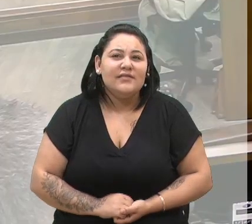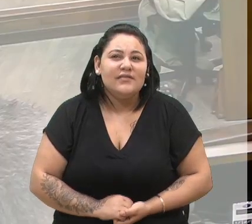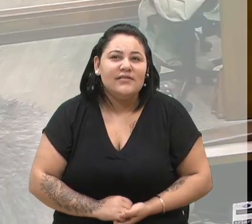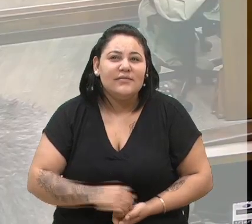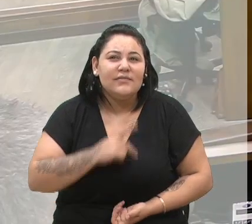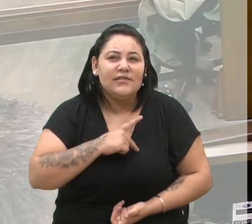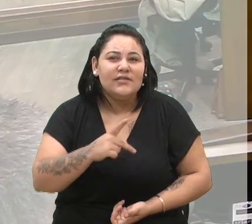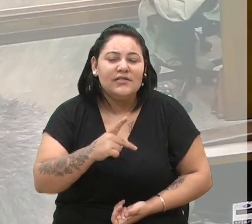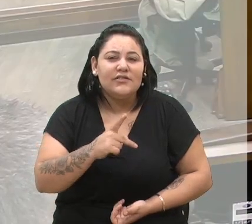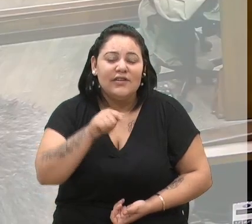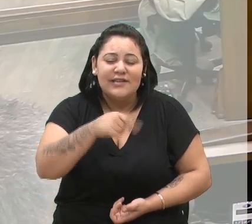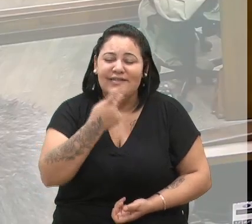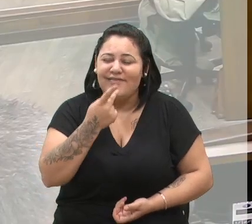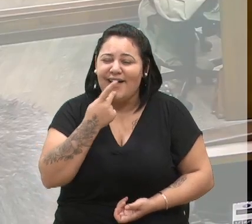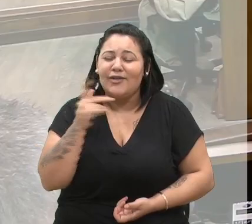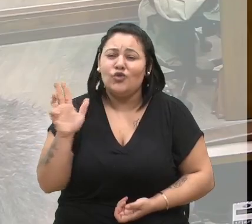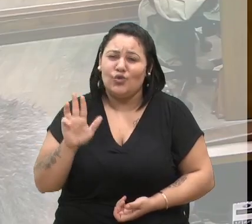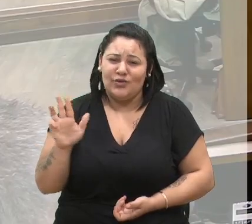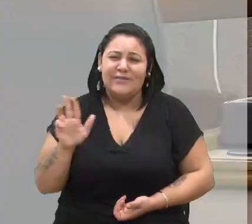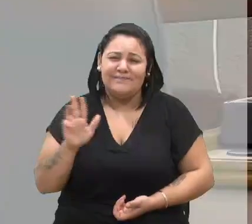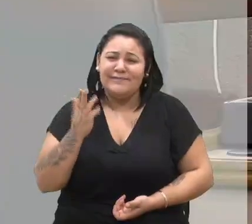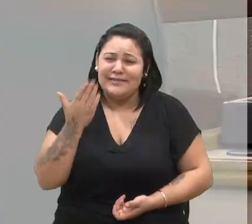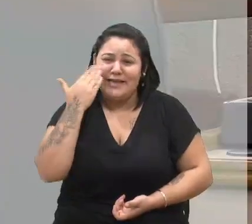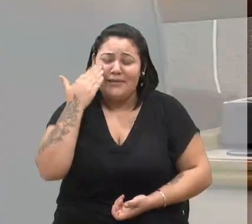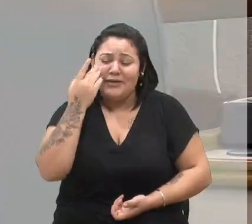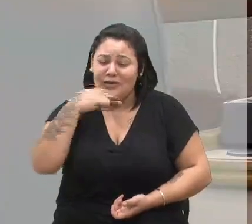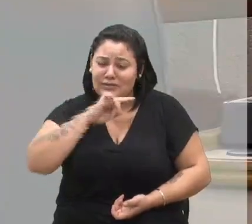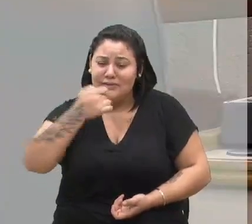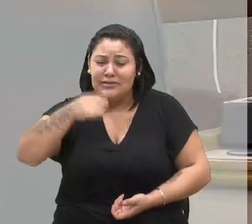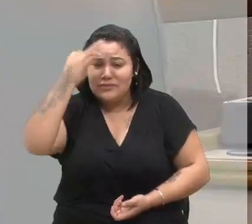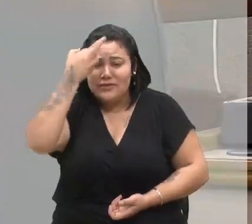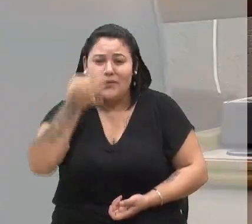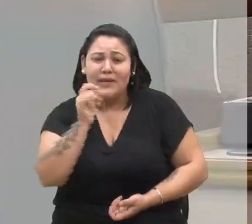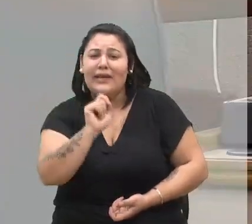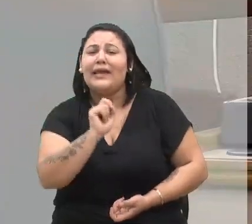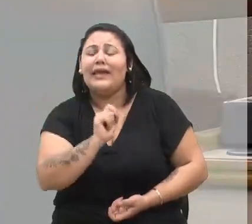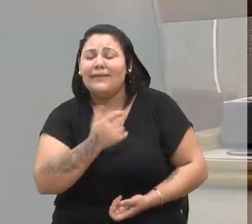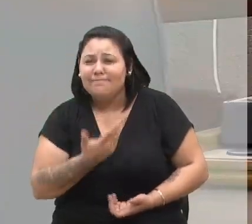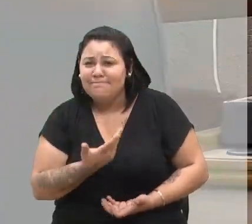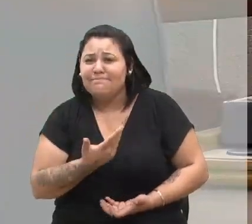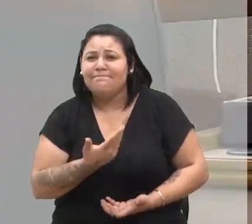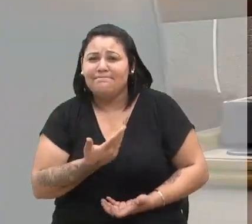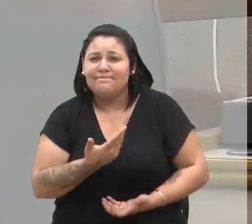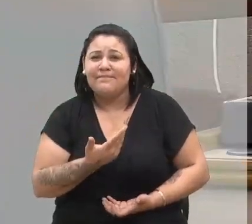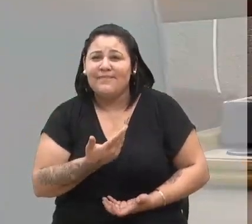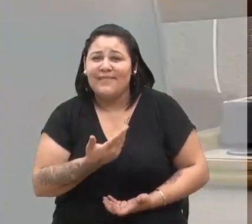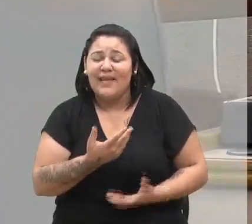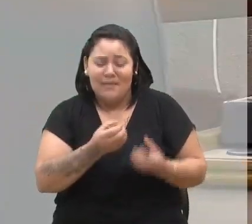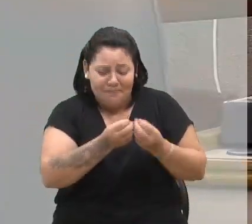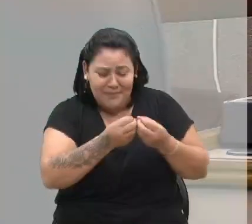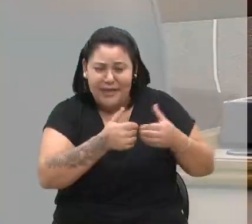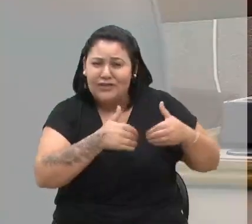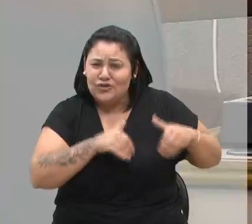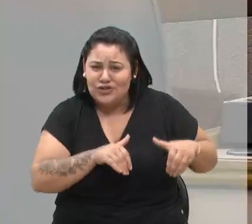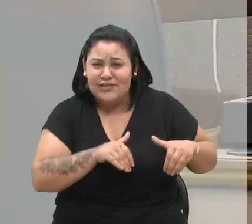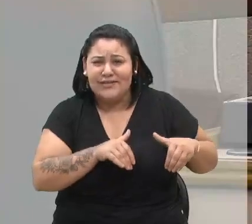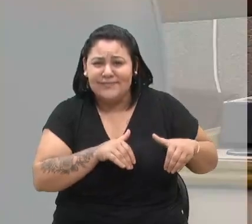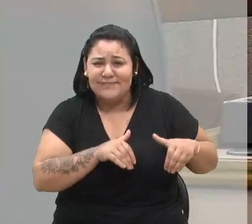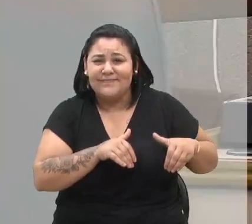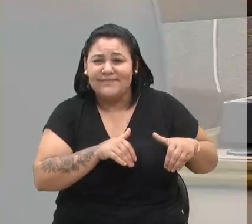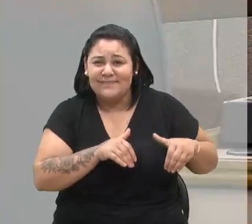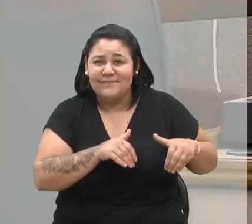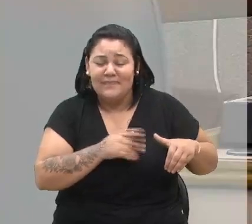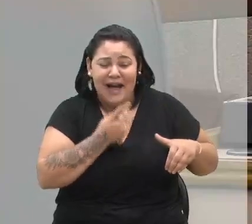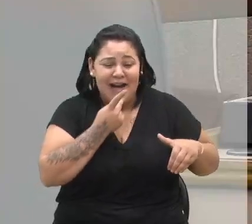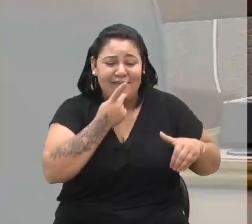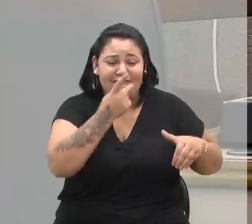Lula, que nós temos que entender, às vezes, que o quão prejudica uma fala dessa